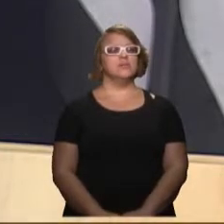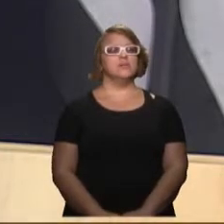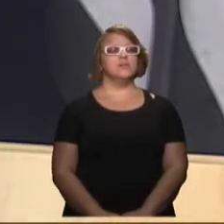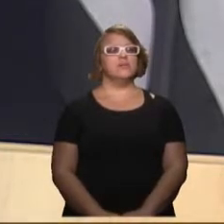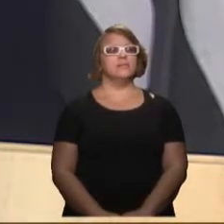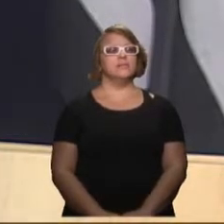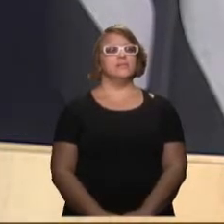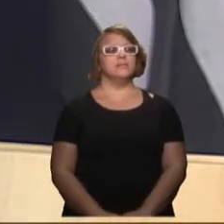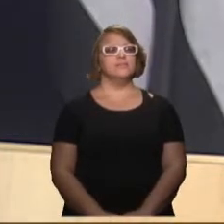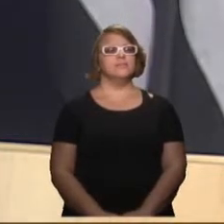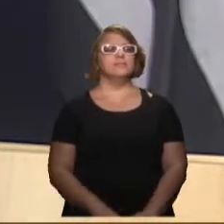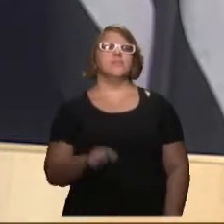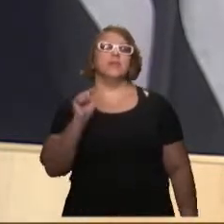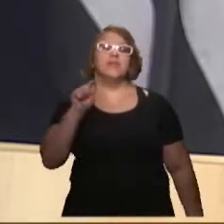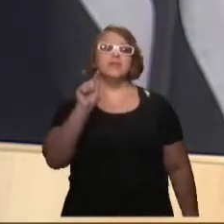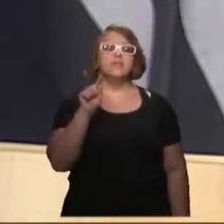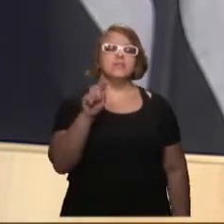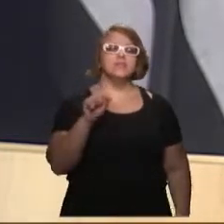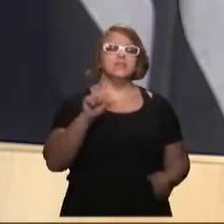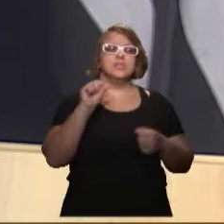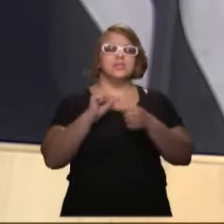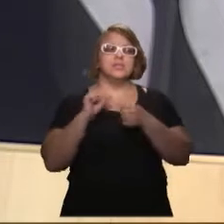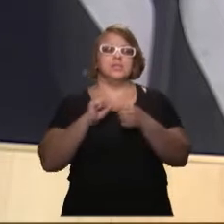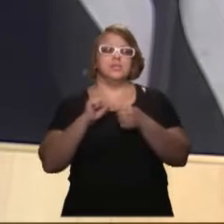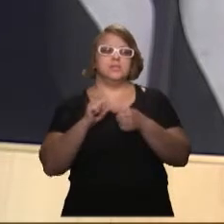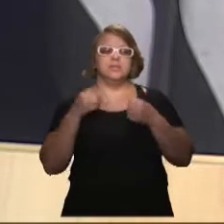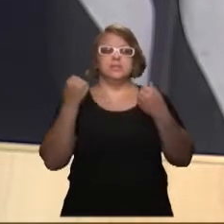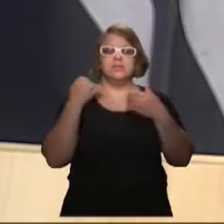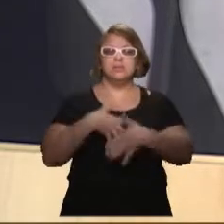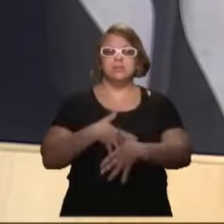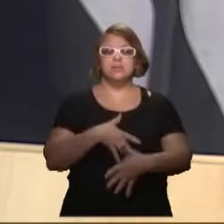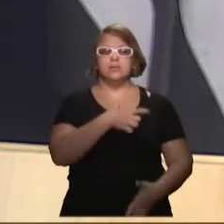Você vai fazer um concurso público?